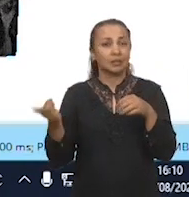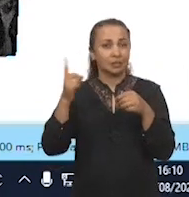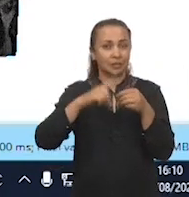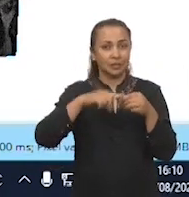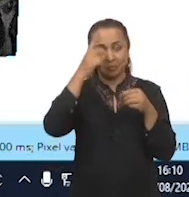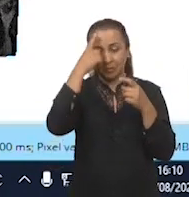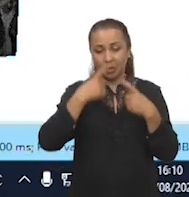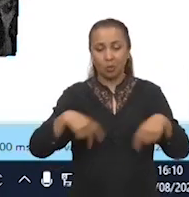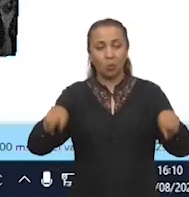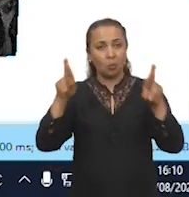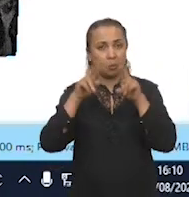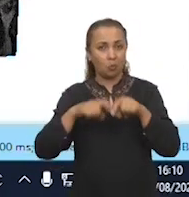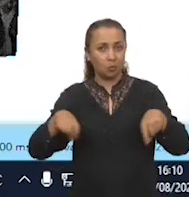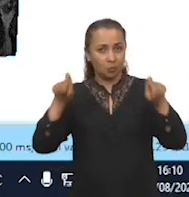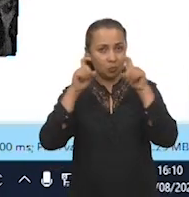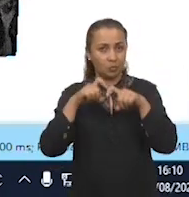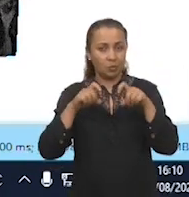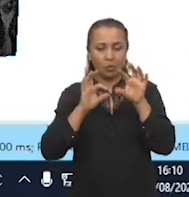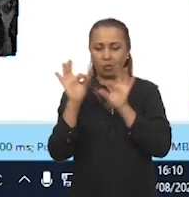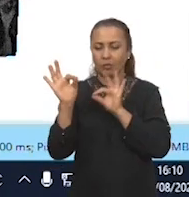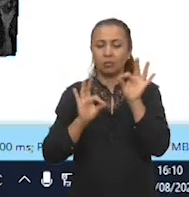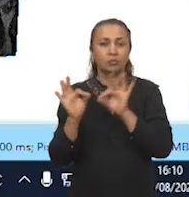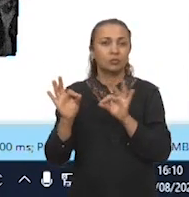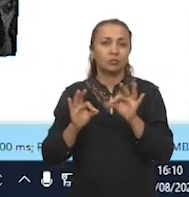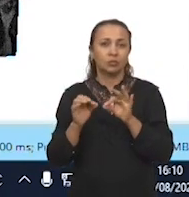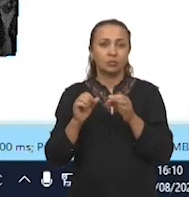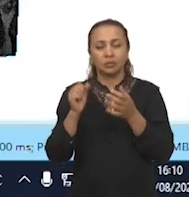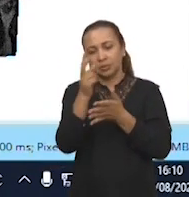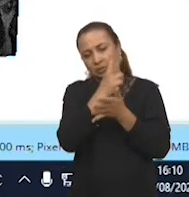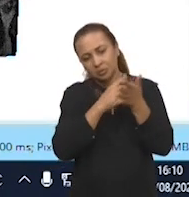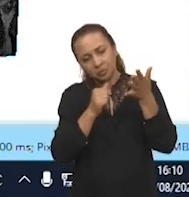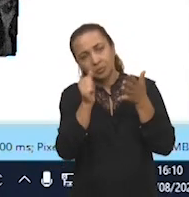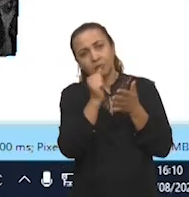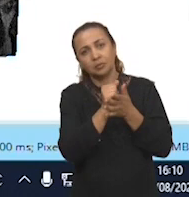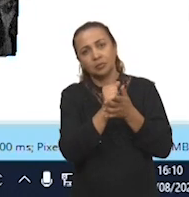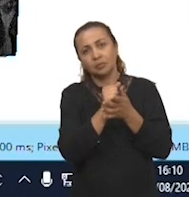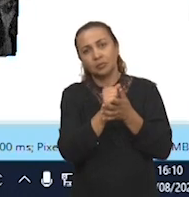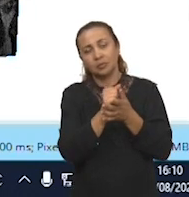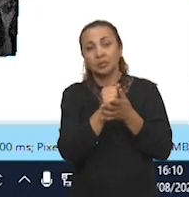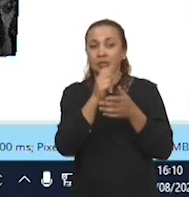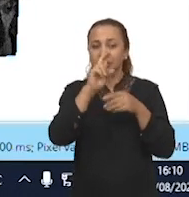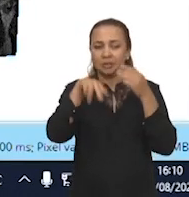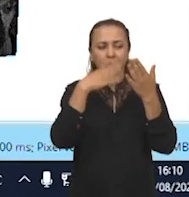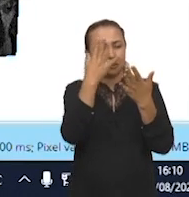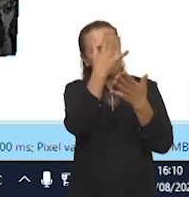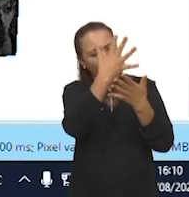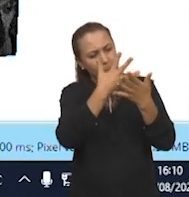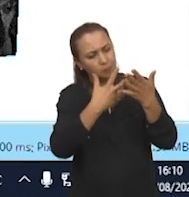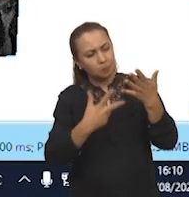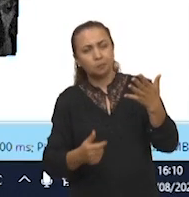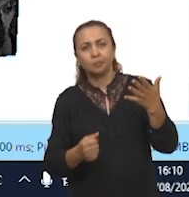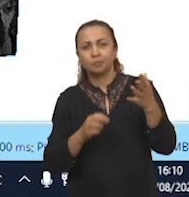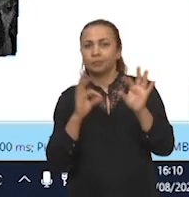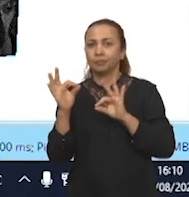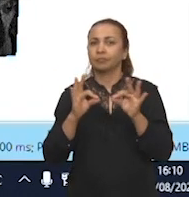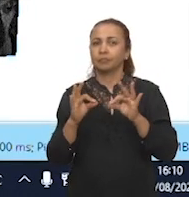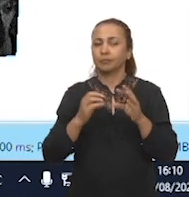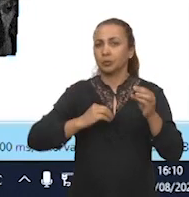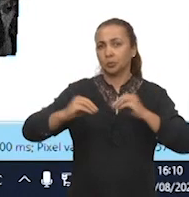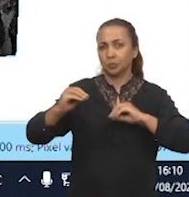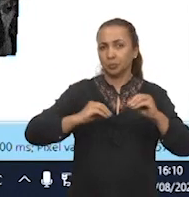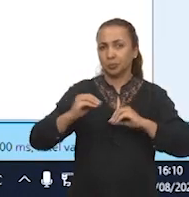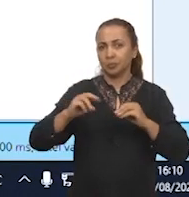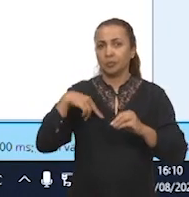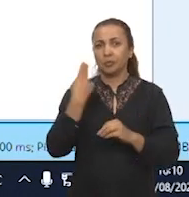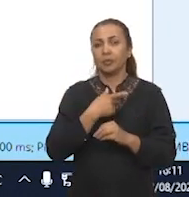trazer para o ambiente computacional, consertar essas imagens e verificar se, após esse conserto, essa manipulação, se nós